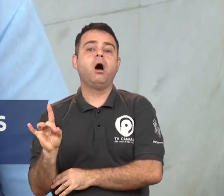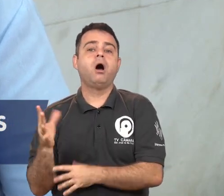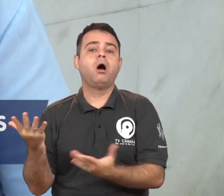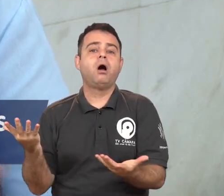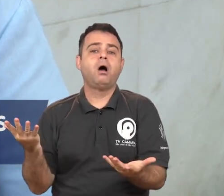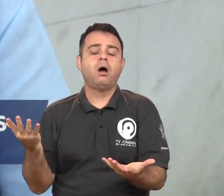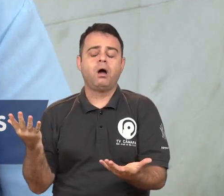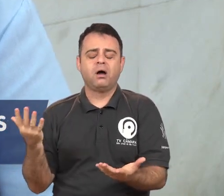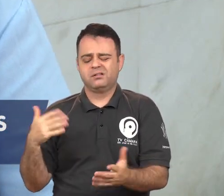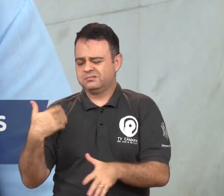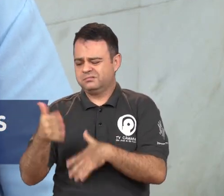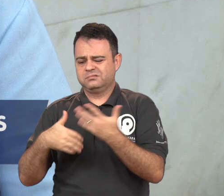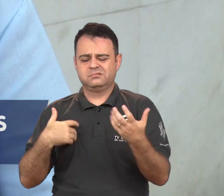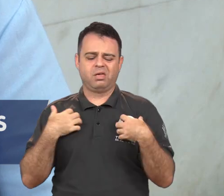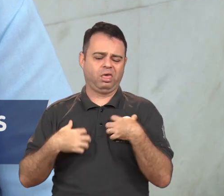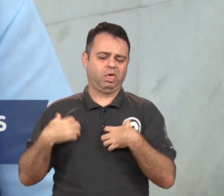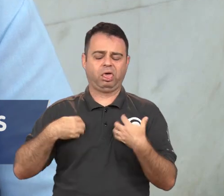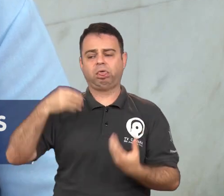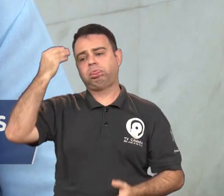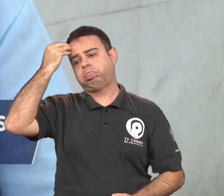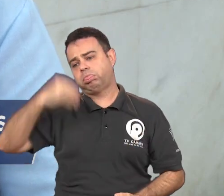a vida e a gente precisa